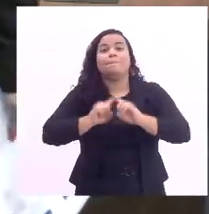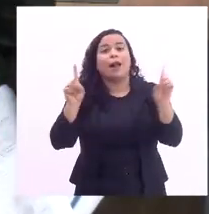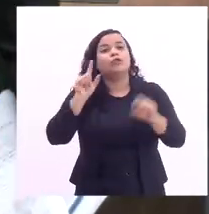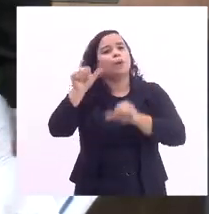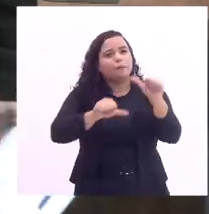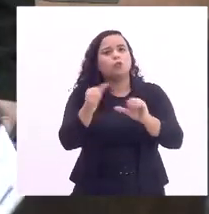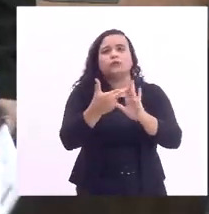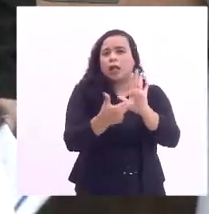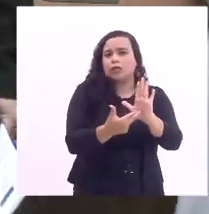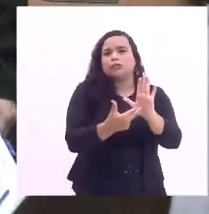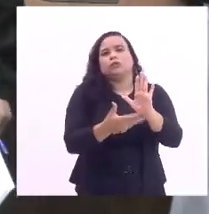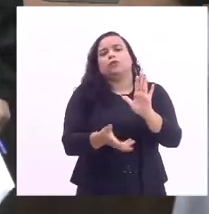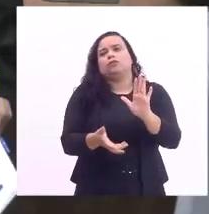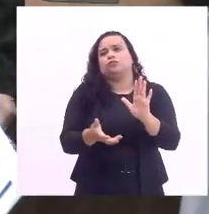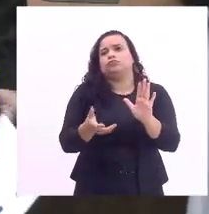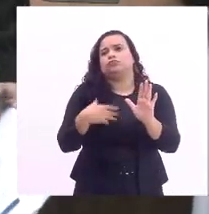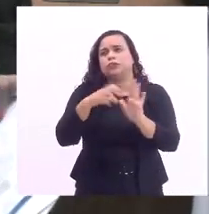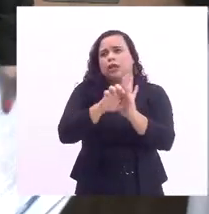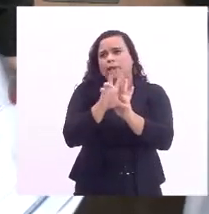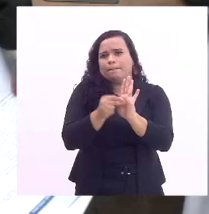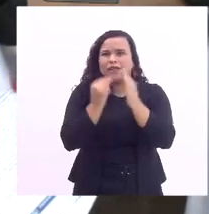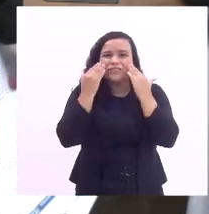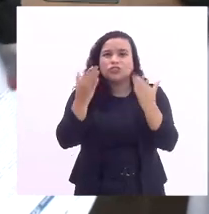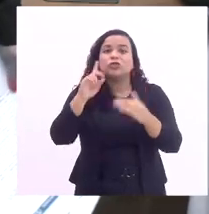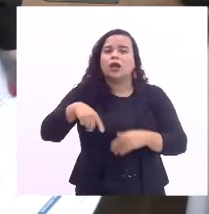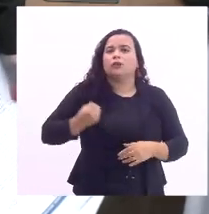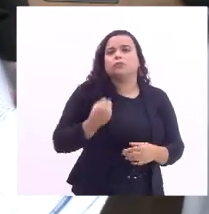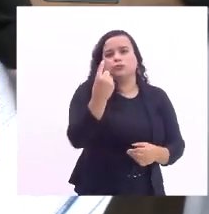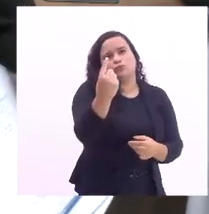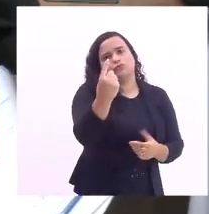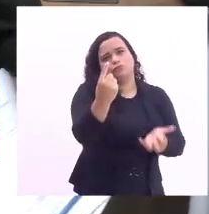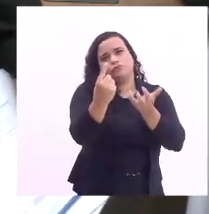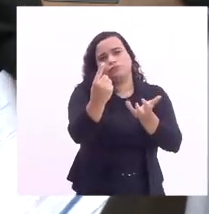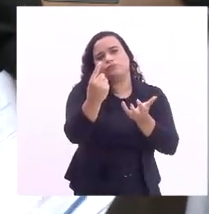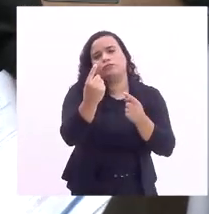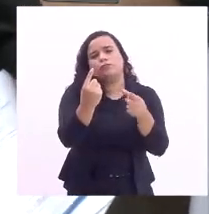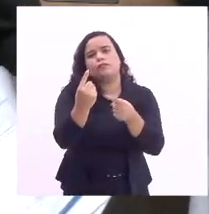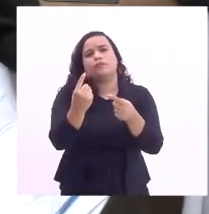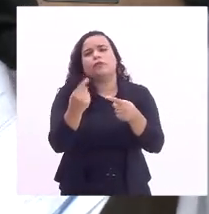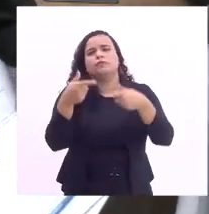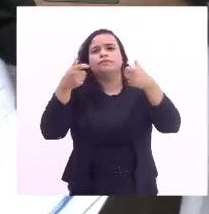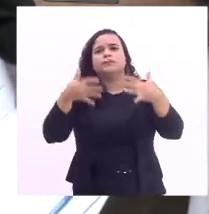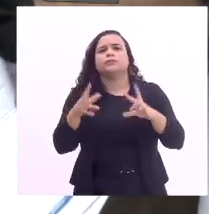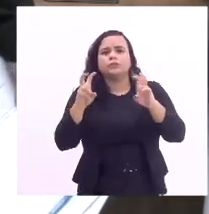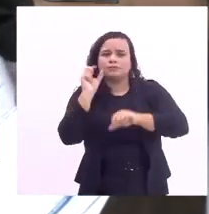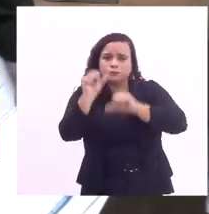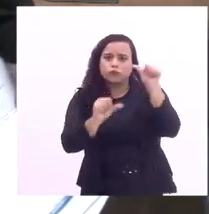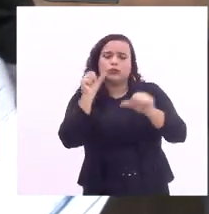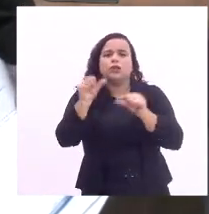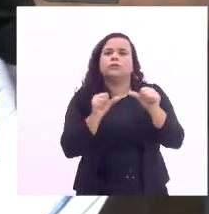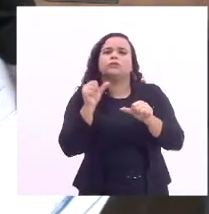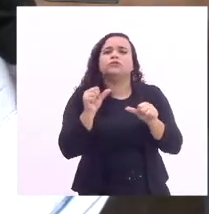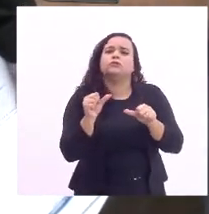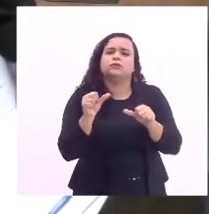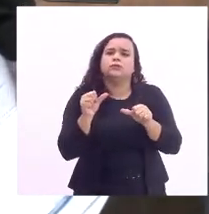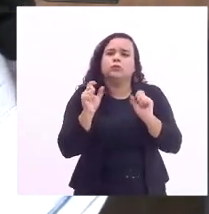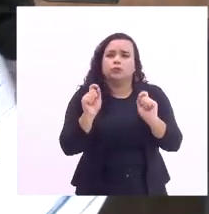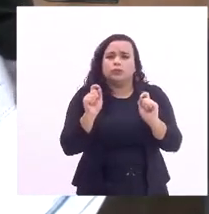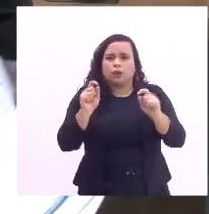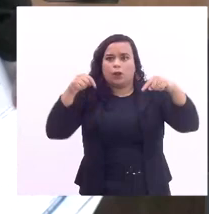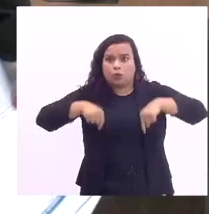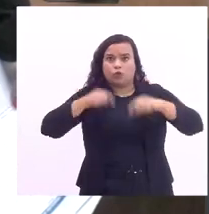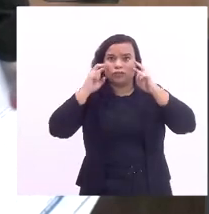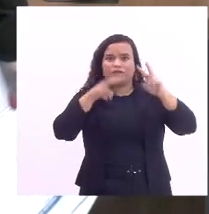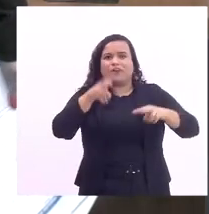uma redação, né? A emenda que eu destacaria hoje seria a minha emenda número 1, que faz uma modificação no que hoje é